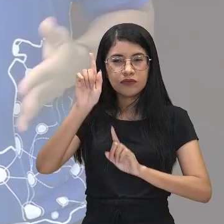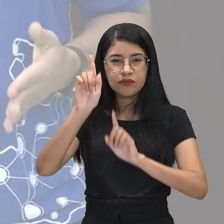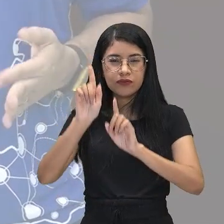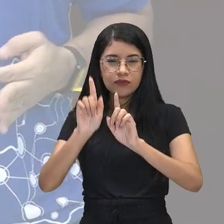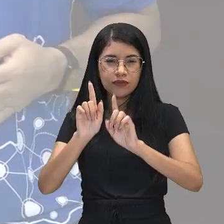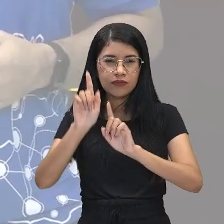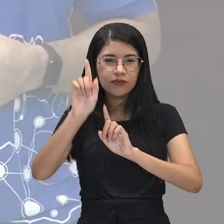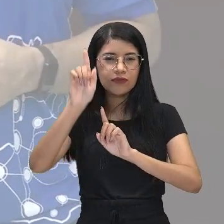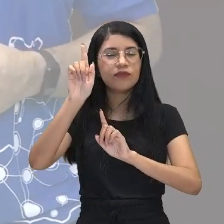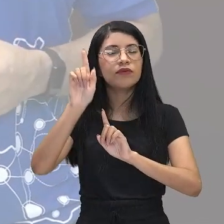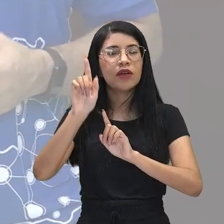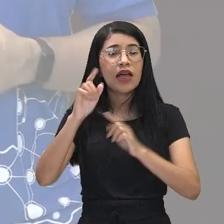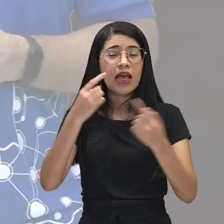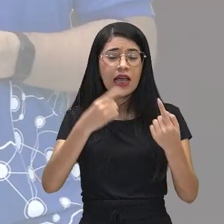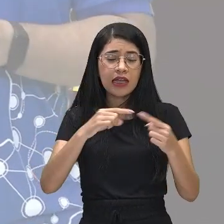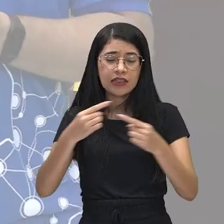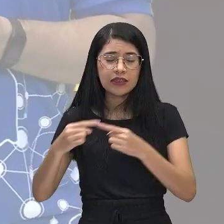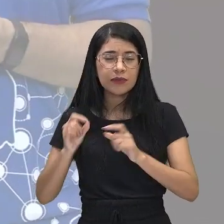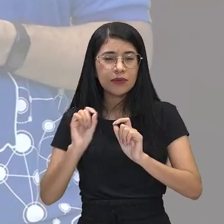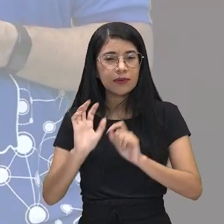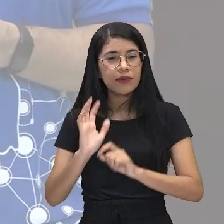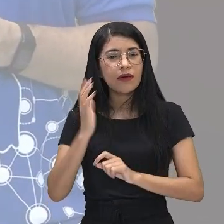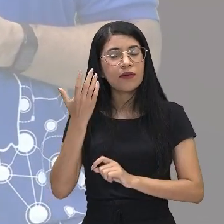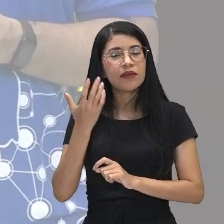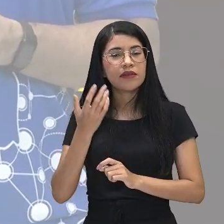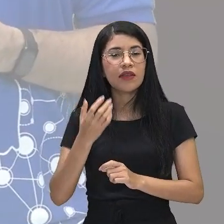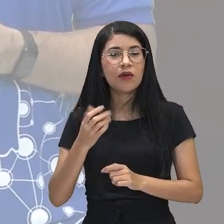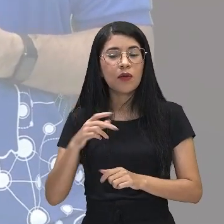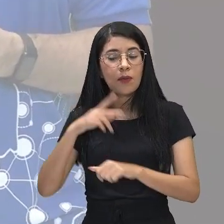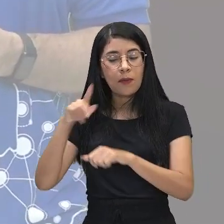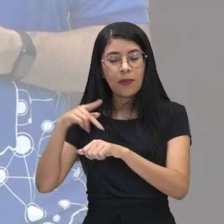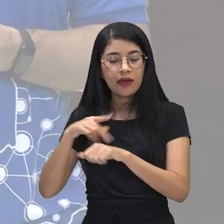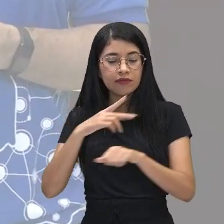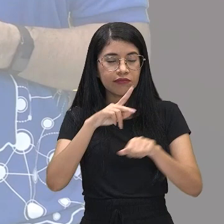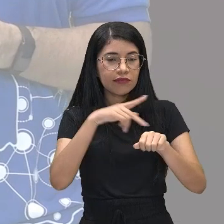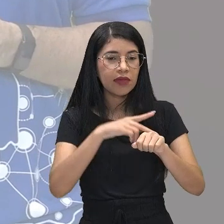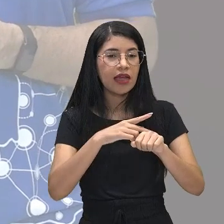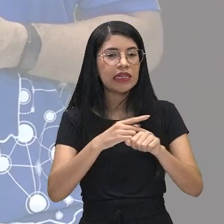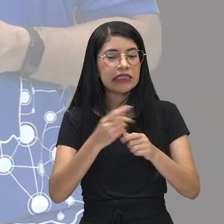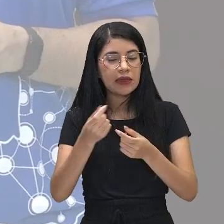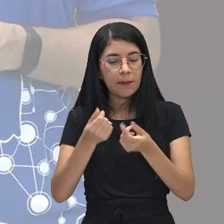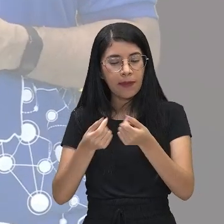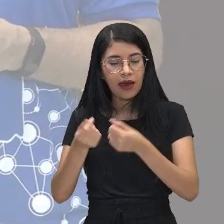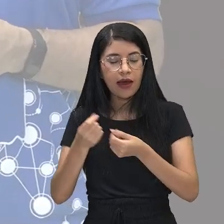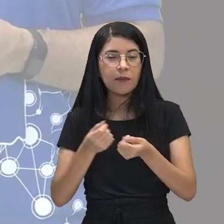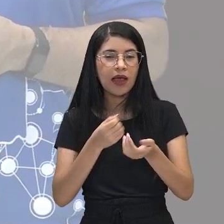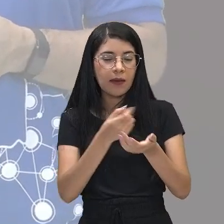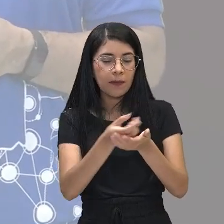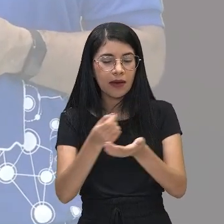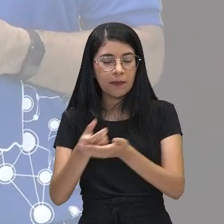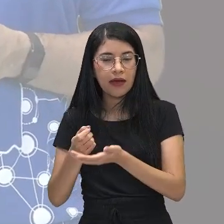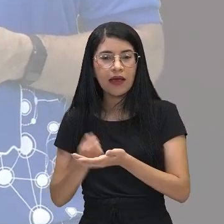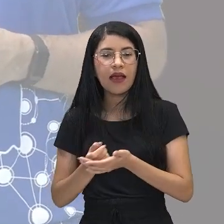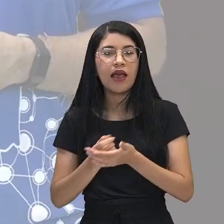Nessa disputa, duas nações investiram maciçamente na educação e promoveram um